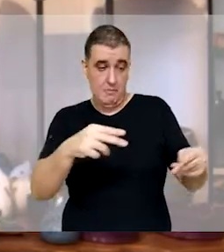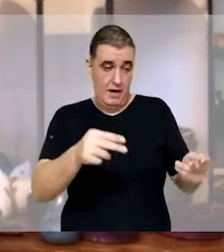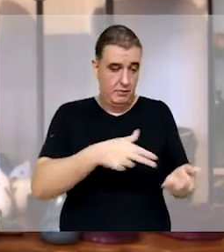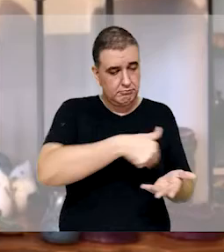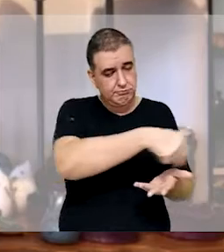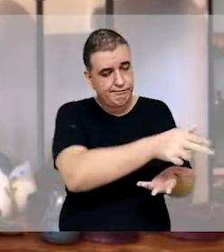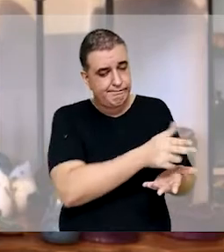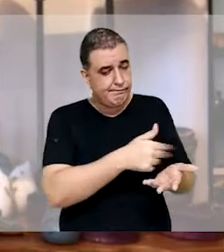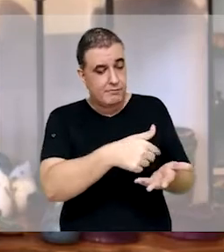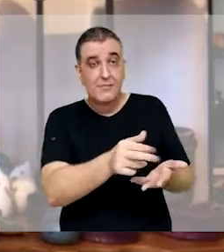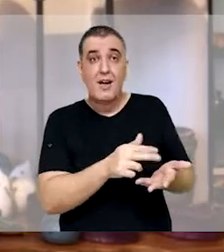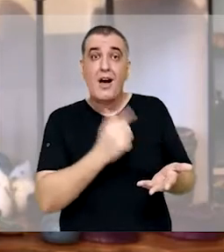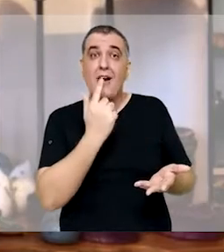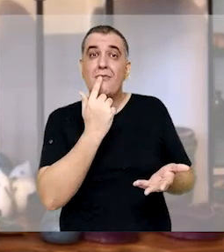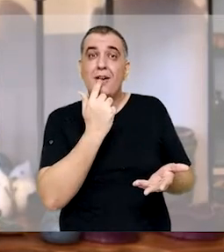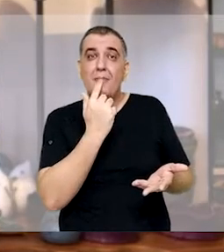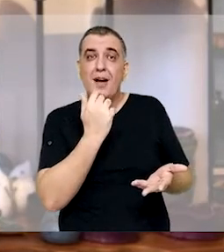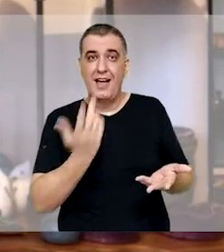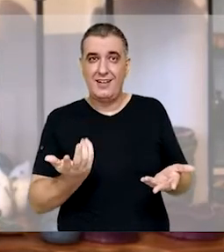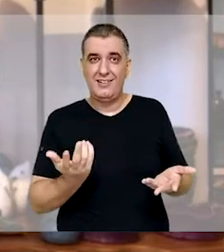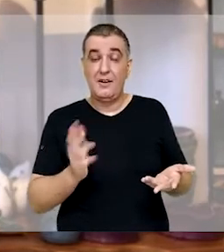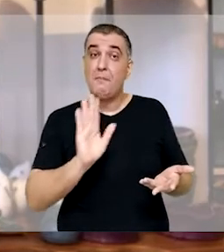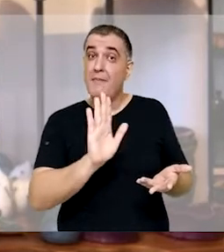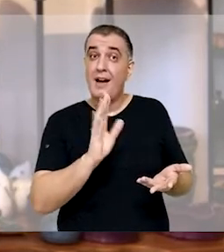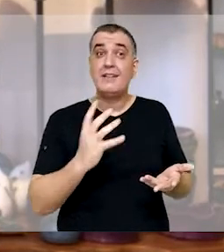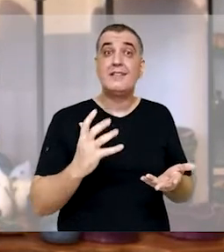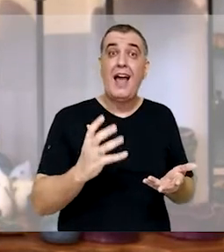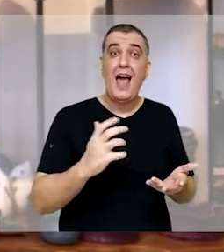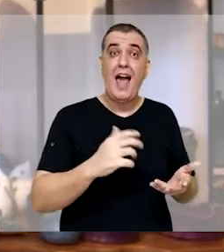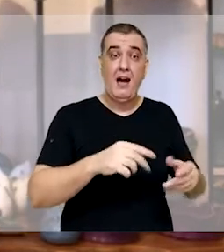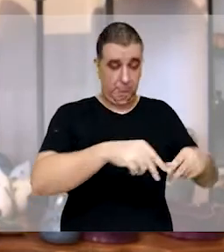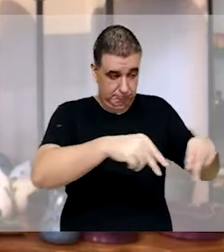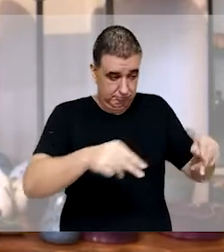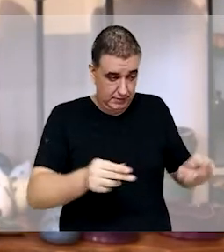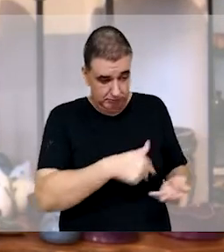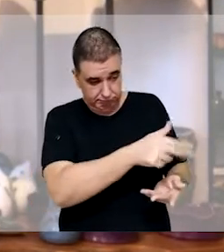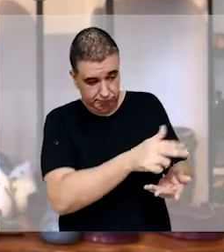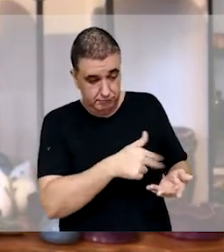manchas vermelhas, né? E eu fiquei olhando pra cara dele, eu falei, é ótimo.